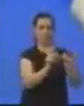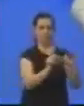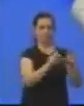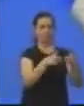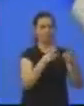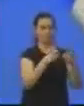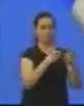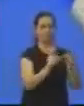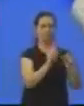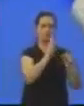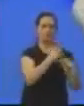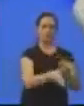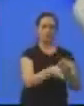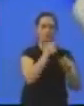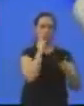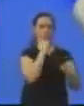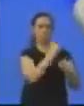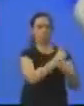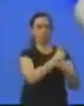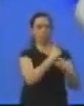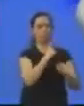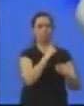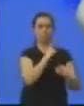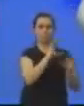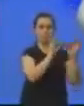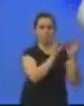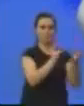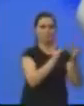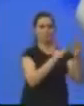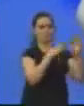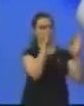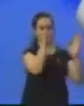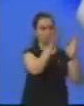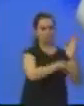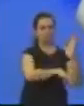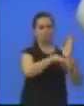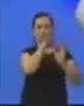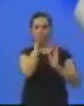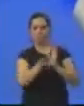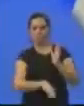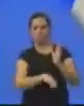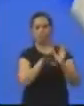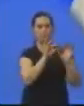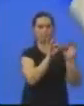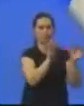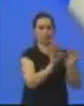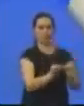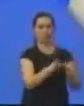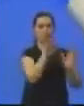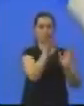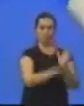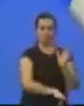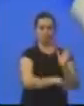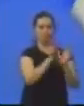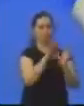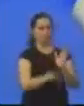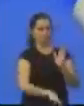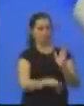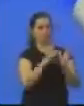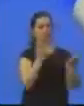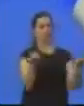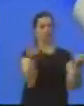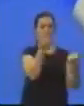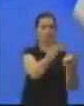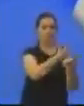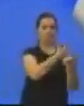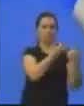Multiplicou e dividiu pelo conjugado, o que você encontrou? Uma simplificação, agora o denominador pode ser simplificado, e eu vou